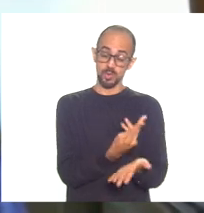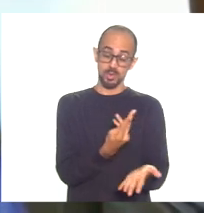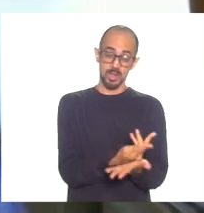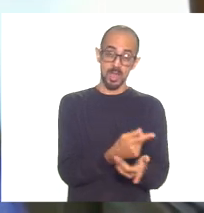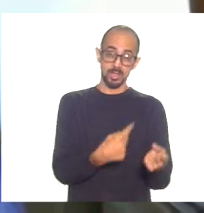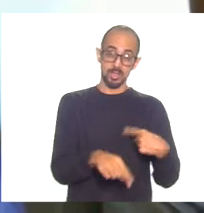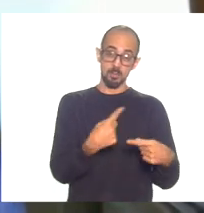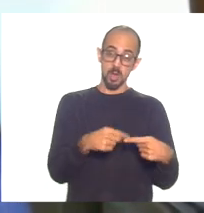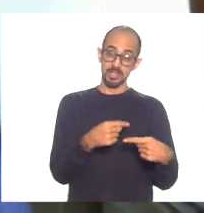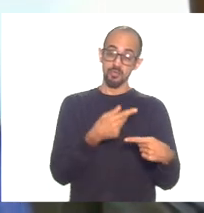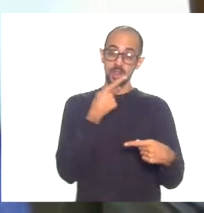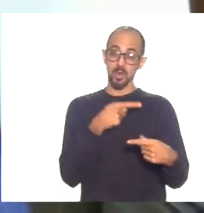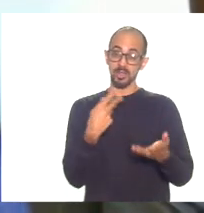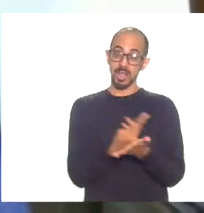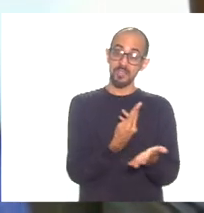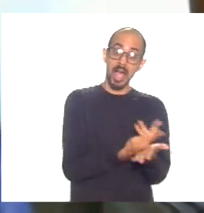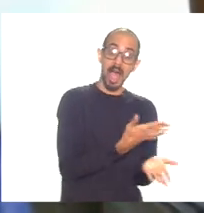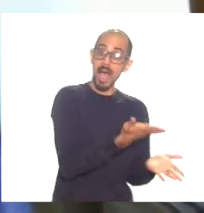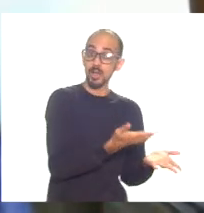atrás. Então,